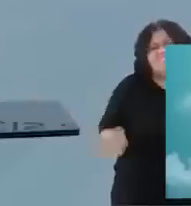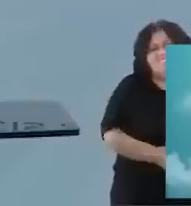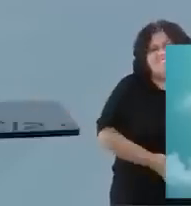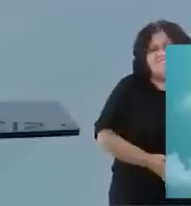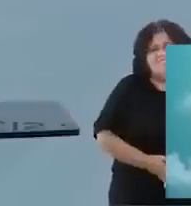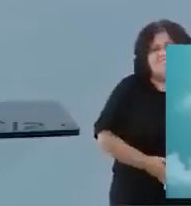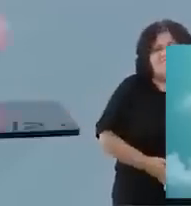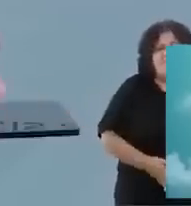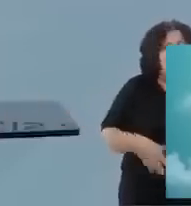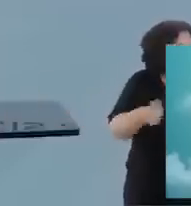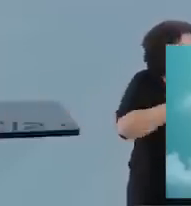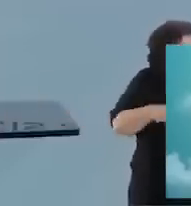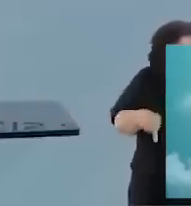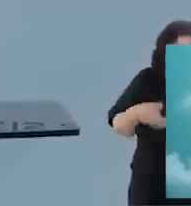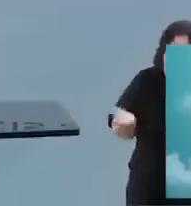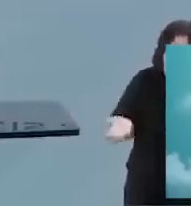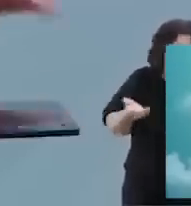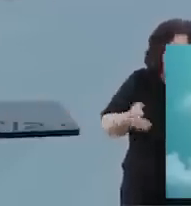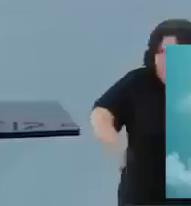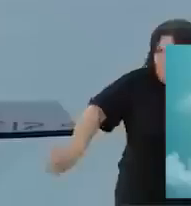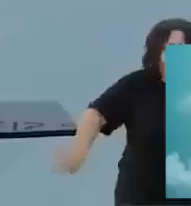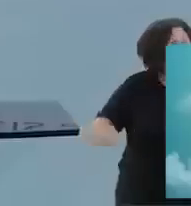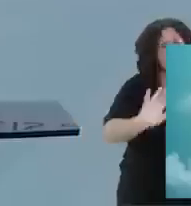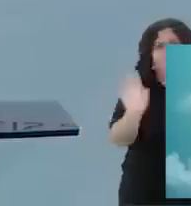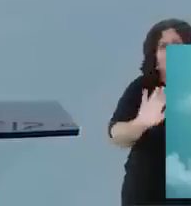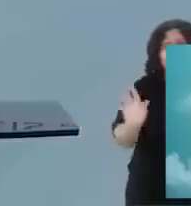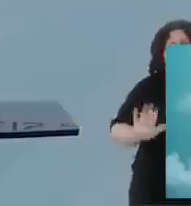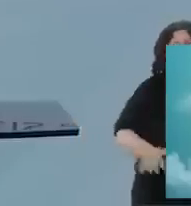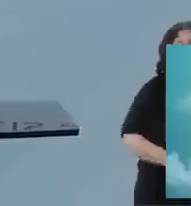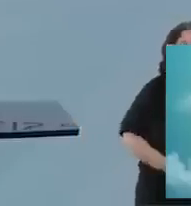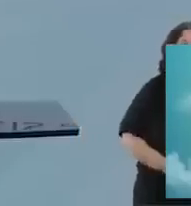do meu irmão, nem o pastor se importa mais comigo, vou ficar mesmo por aqui.